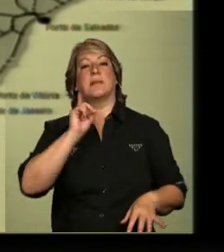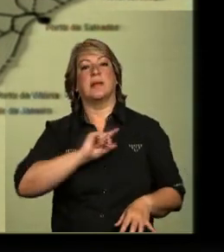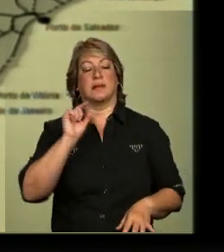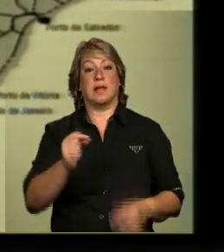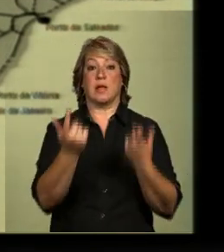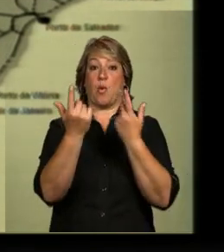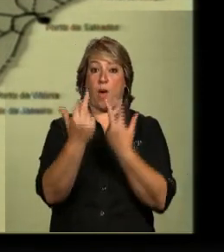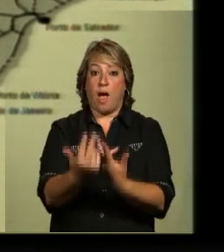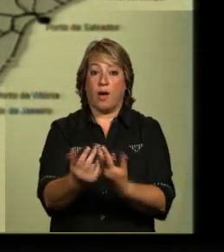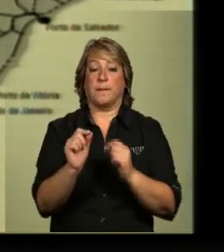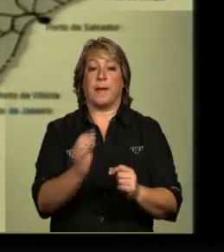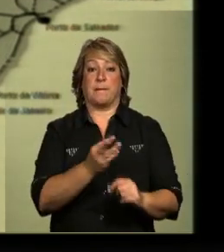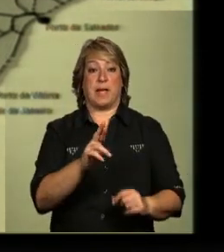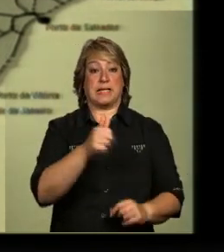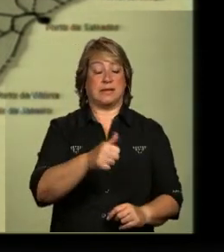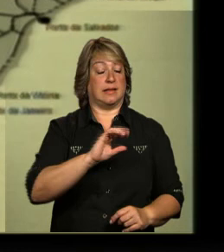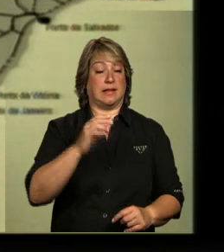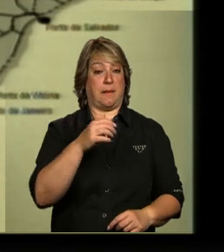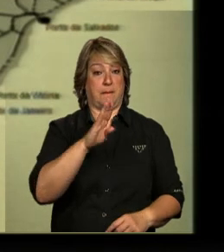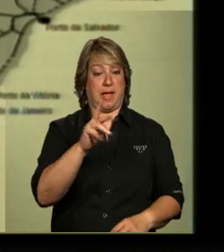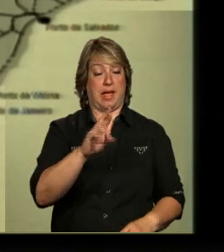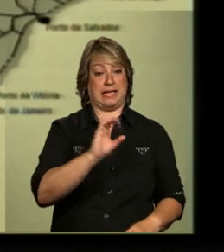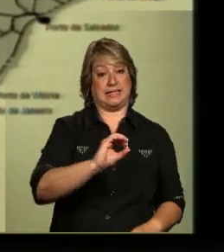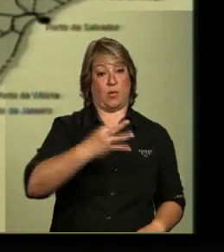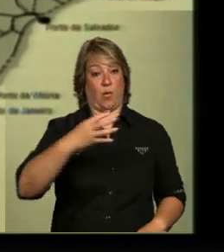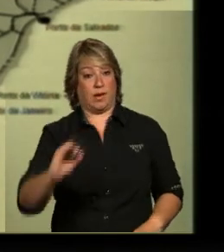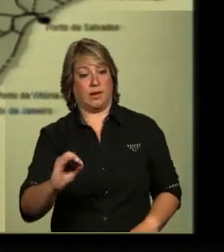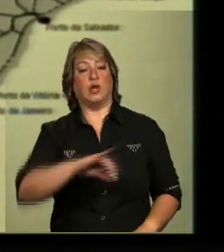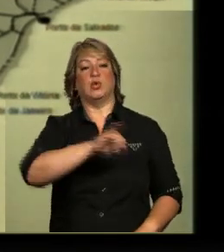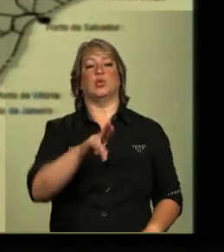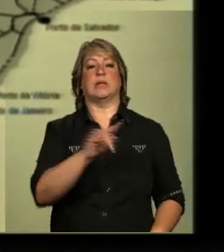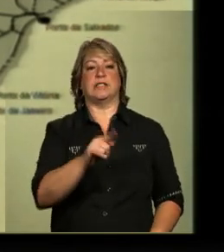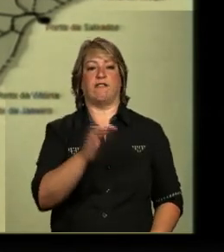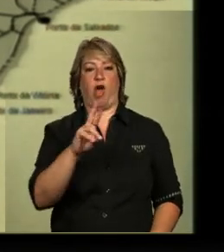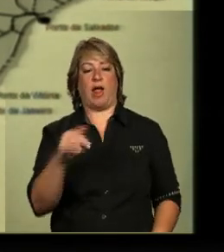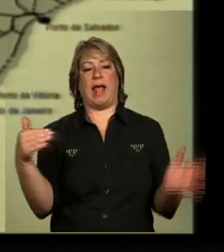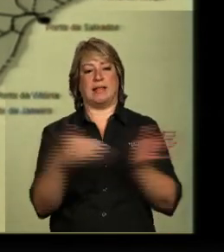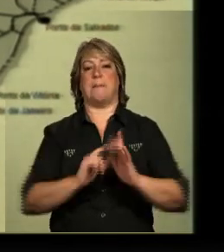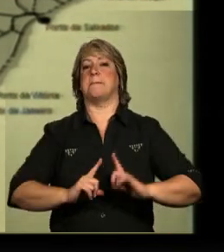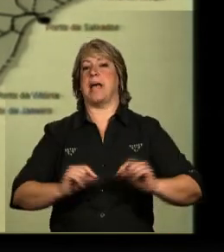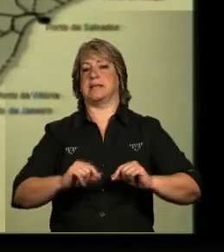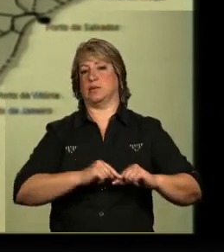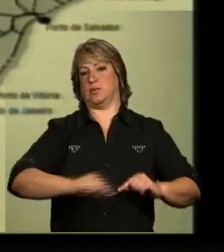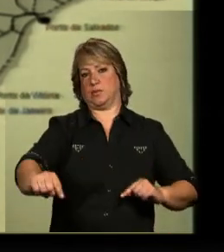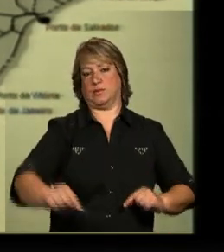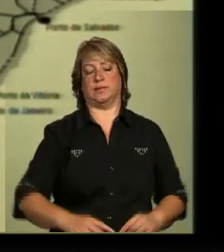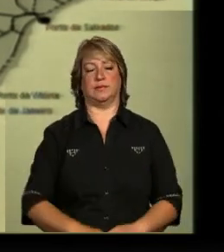da mesma forma a br-040 entre Juiz de Fora e Brasília